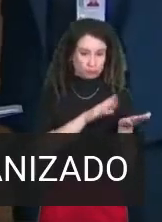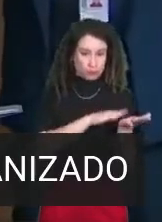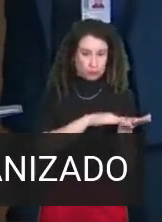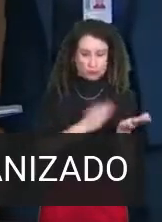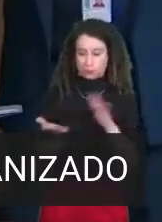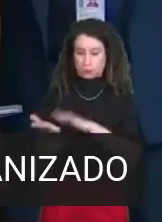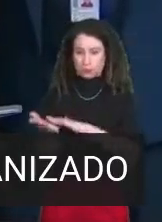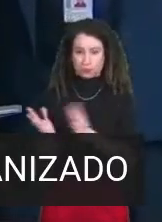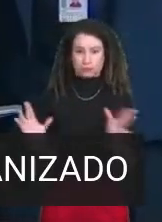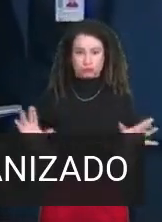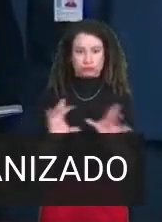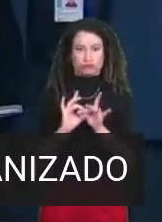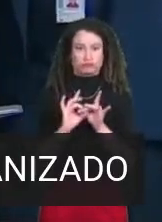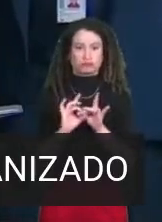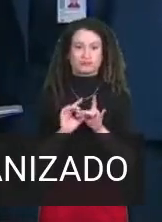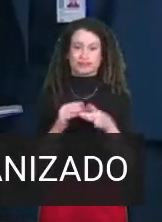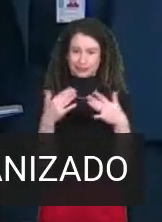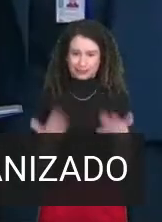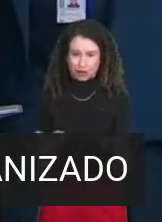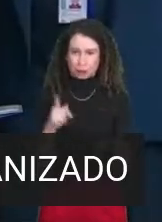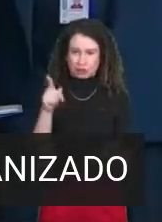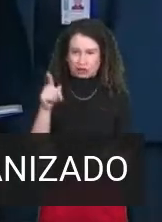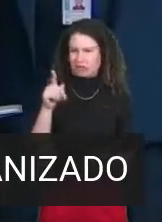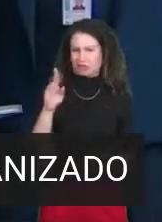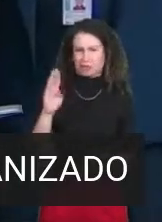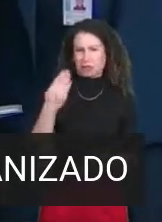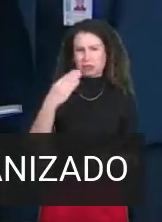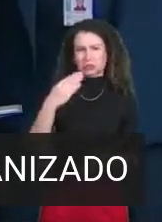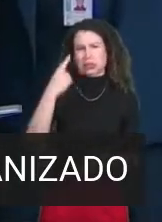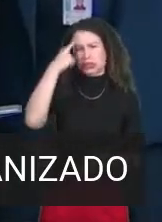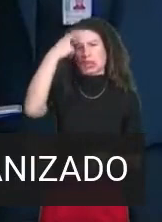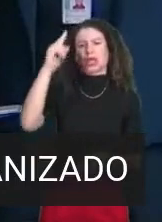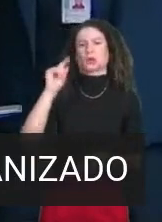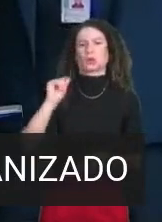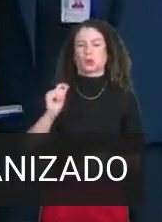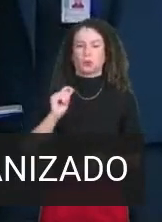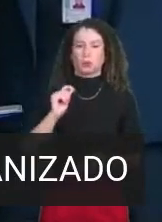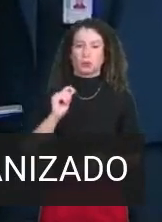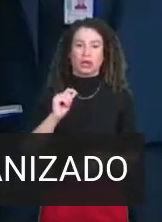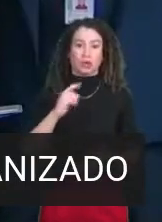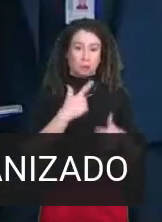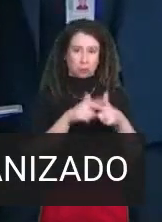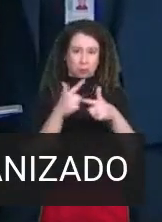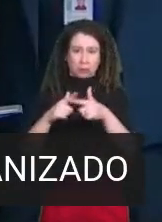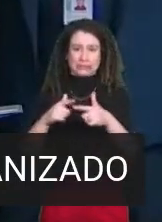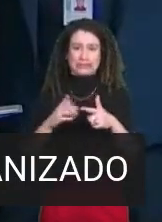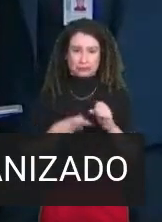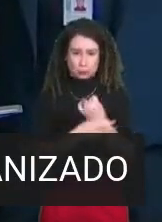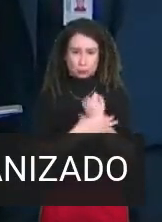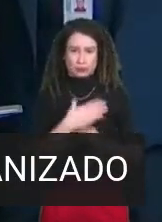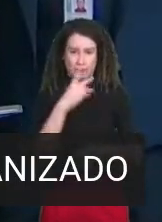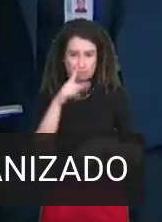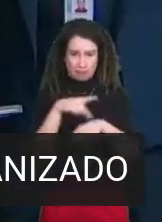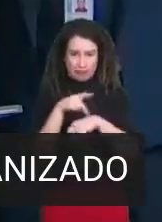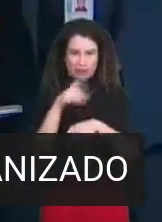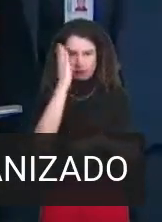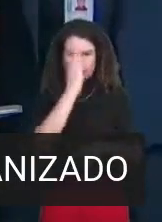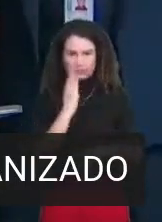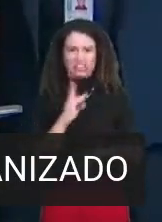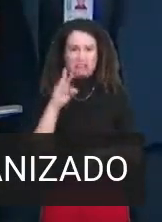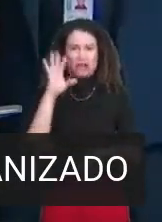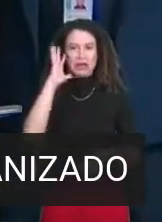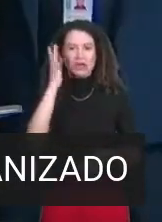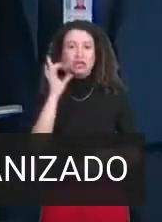Portanto, é falsa a ideia de que todos os problemas da segurança do país vão se resolver apenas